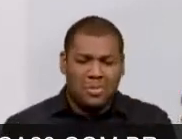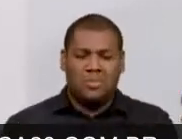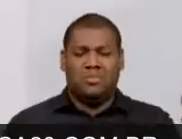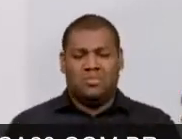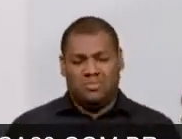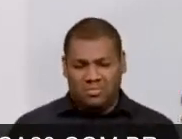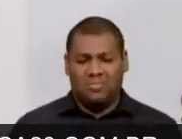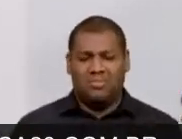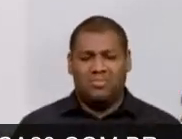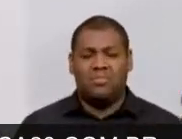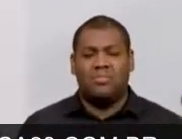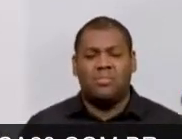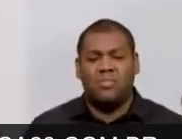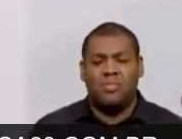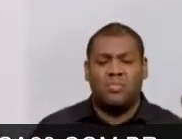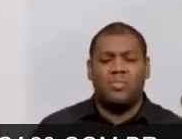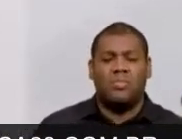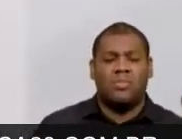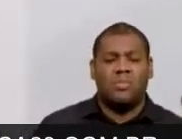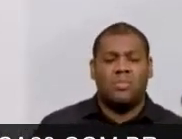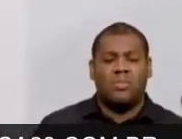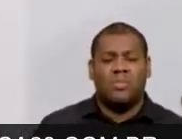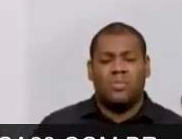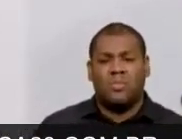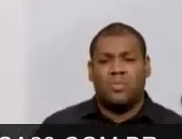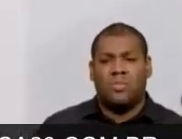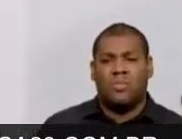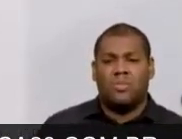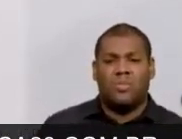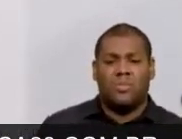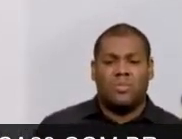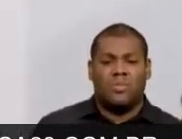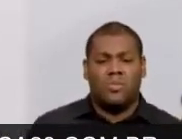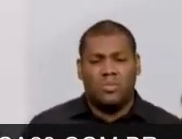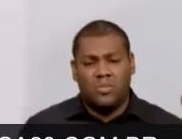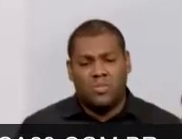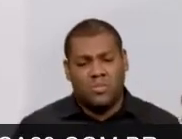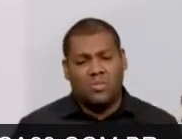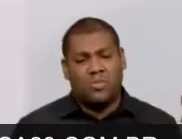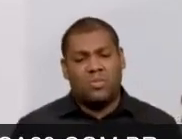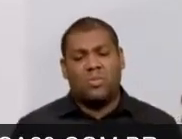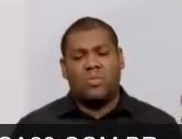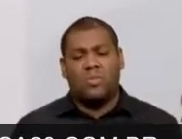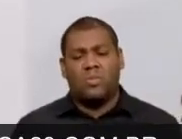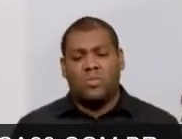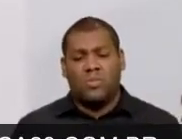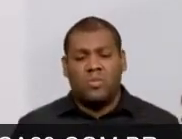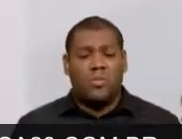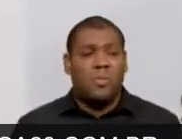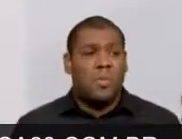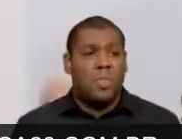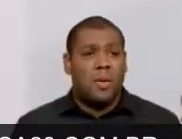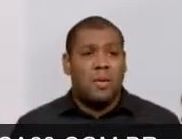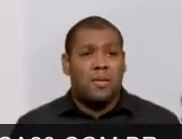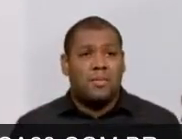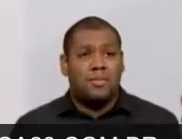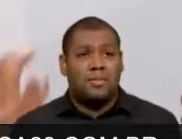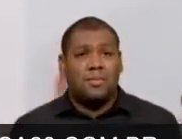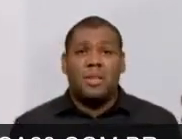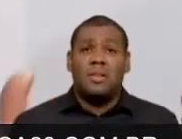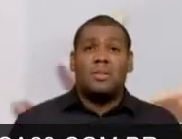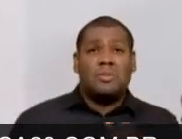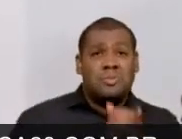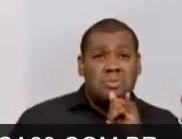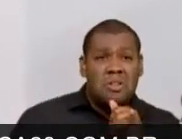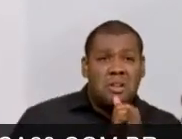vômito. Porque são sintomas que acabam diminuindo a sua capacidade de se hidratar. Você não consegue beber água.